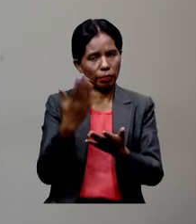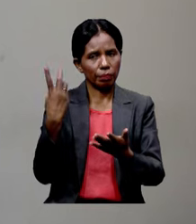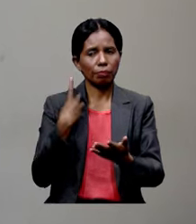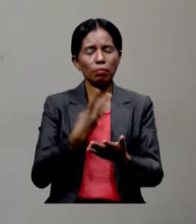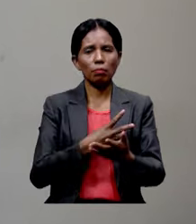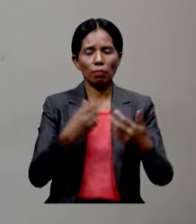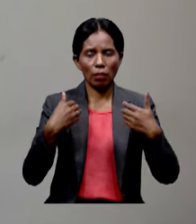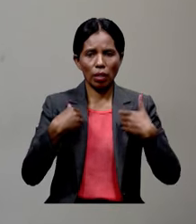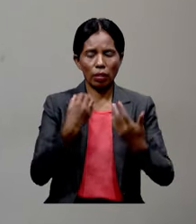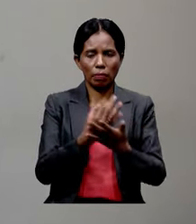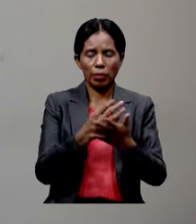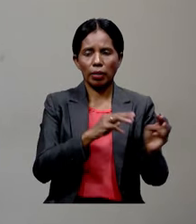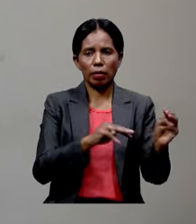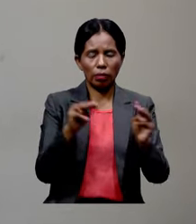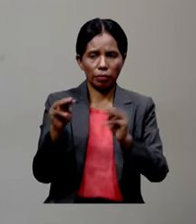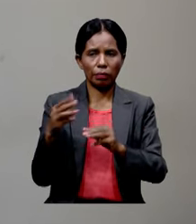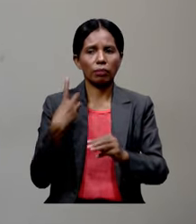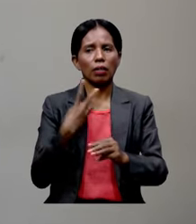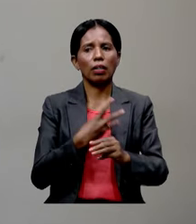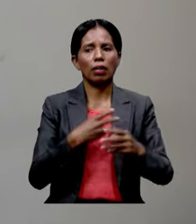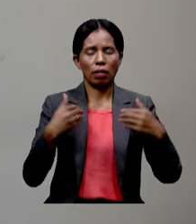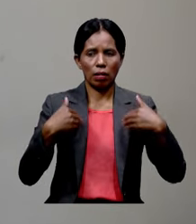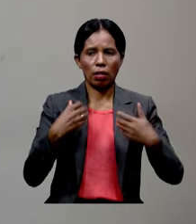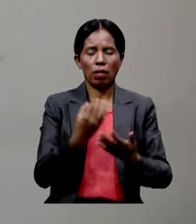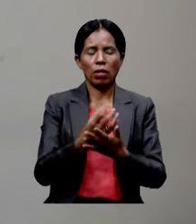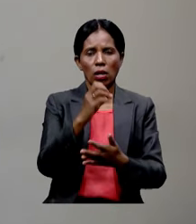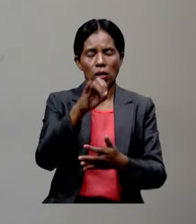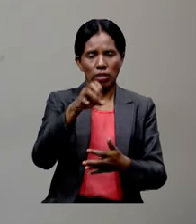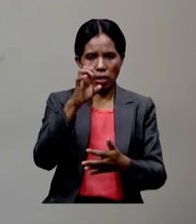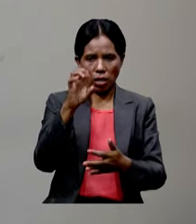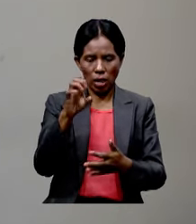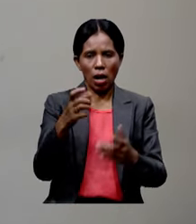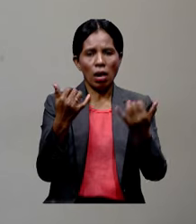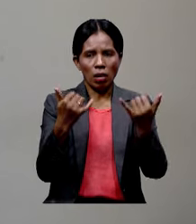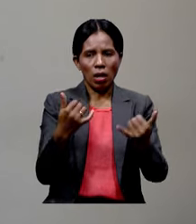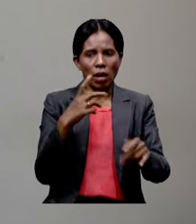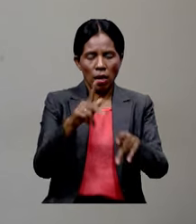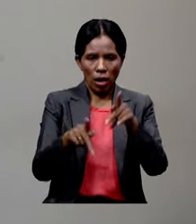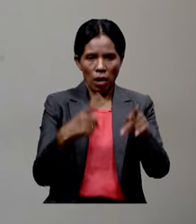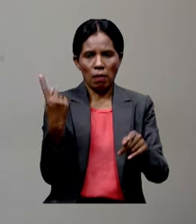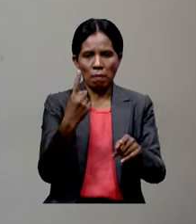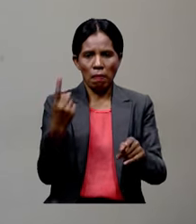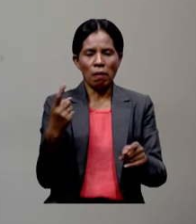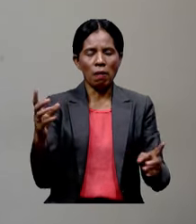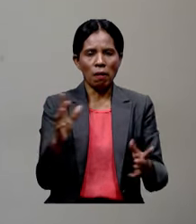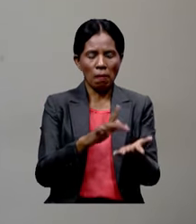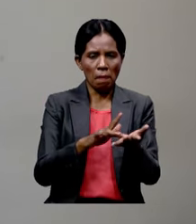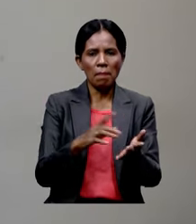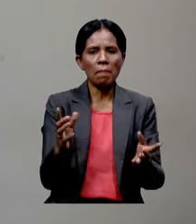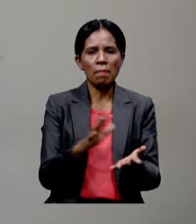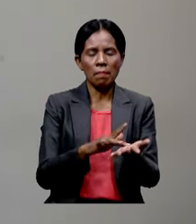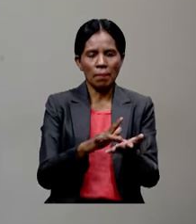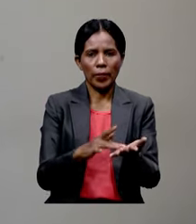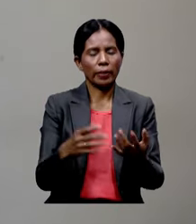orçamento ratificativo, ita iha duni orçamento geral do Estado, mas bem na realidade itani povo se enfrenta a situação bai moro kininia. Ba